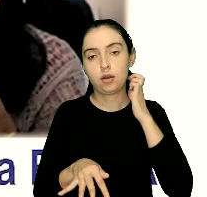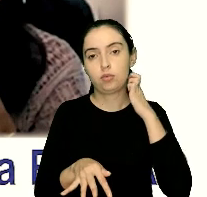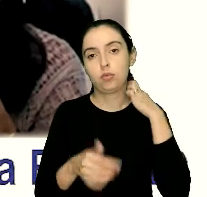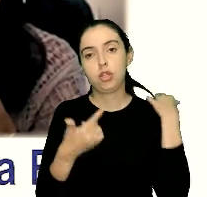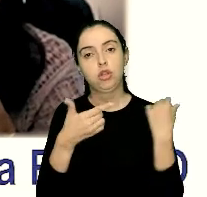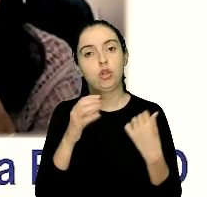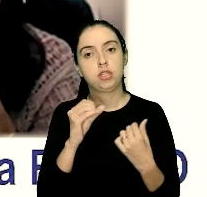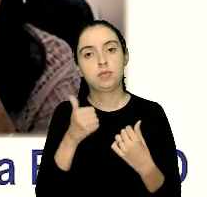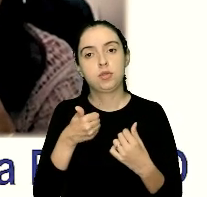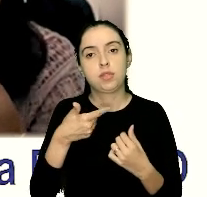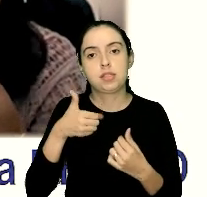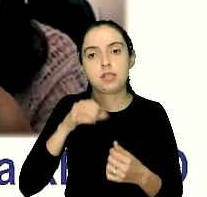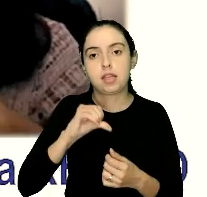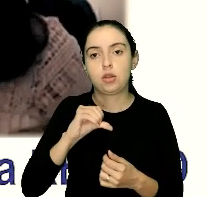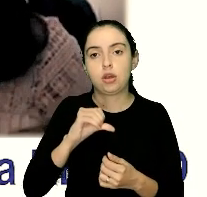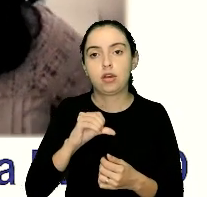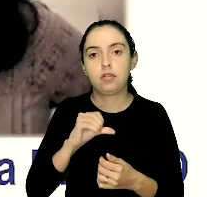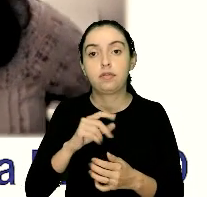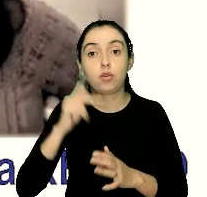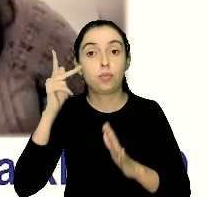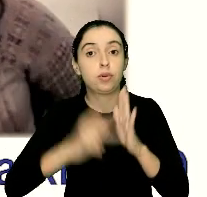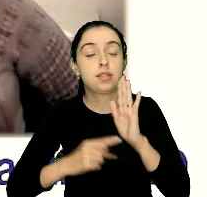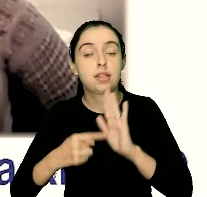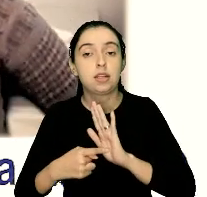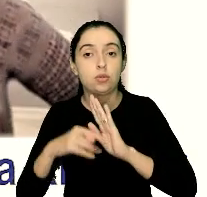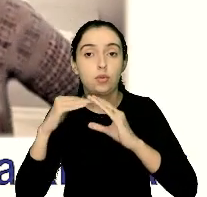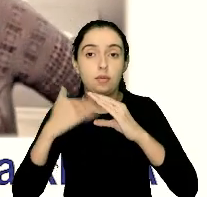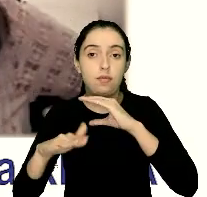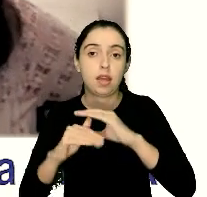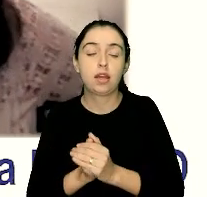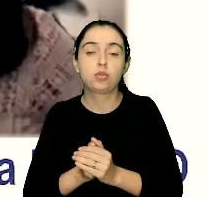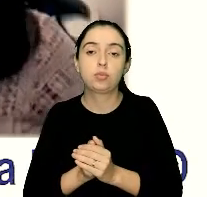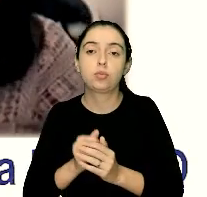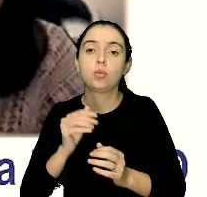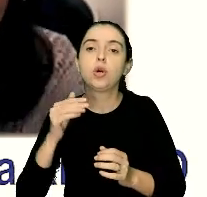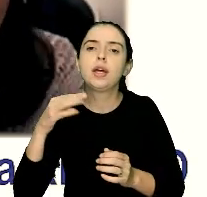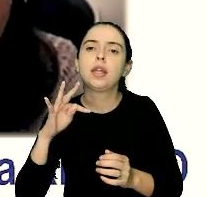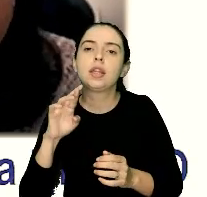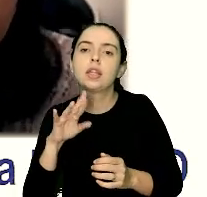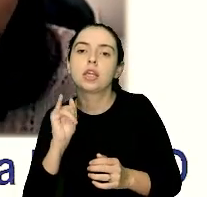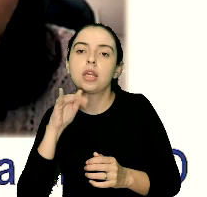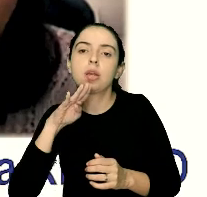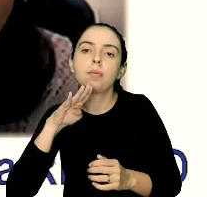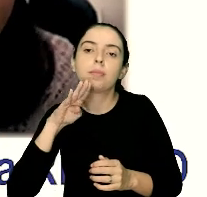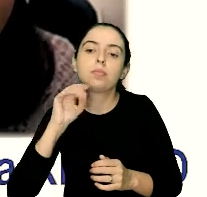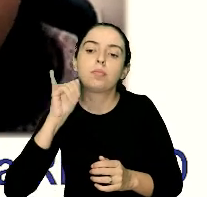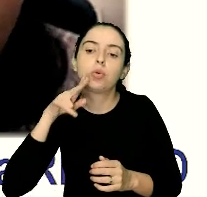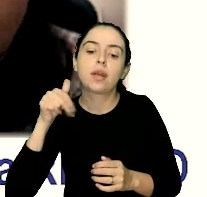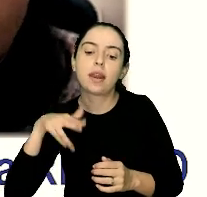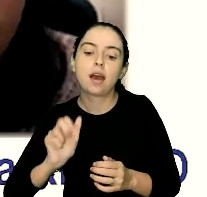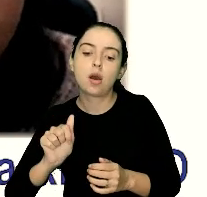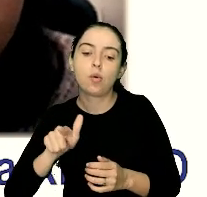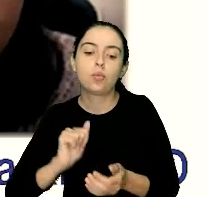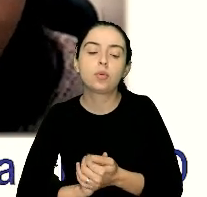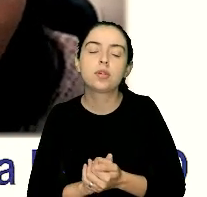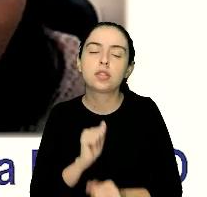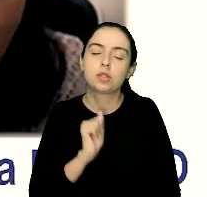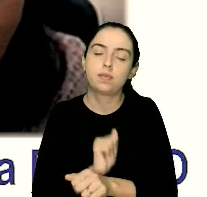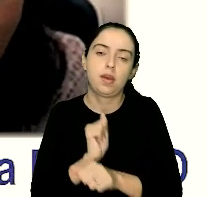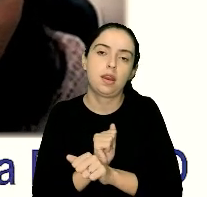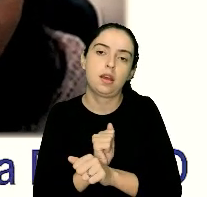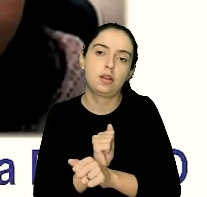processo foi enviado para o tribunal, e daí a gente ficou esperando, né, daí veio a